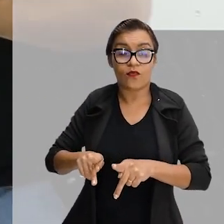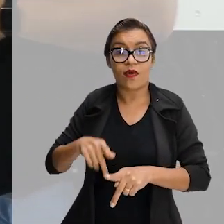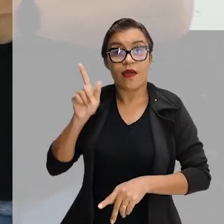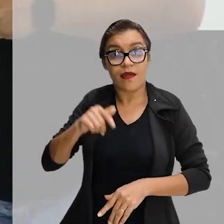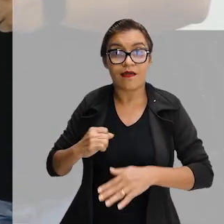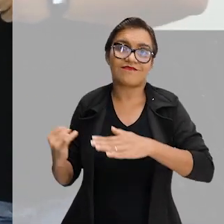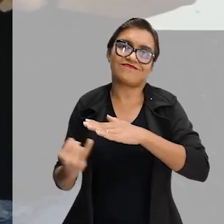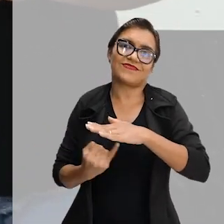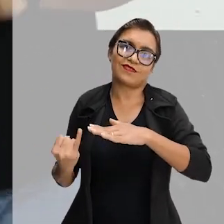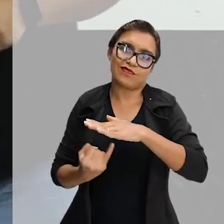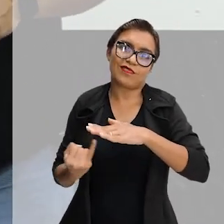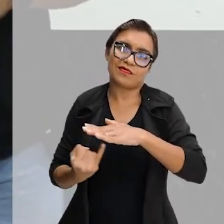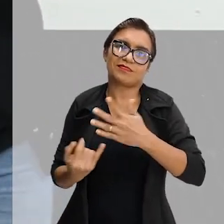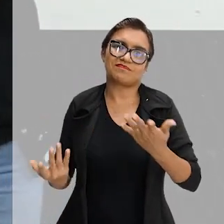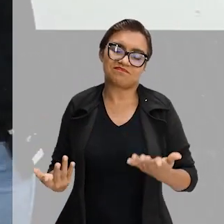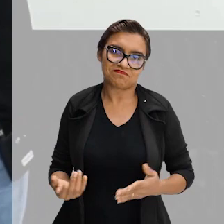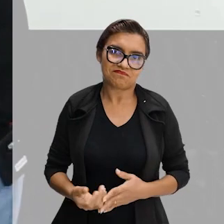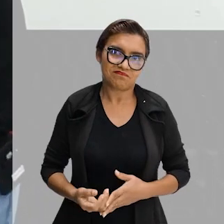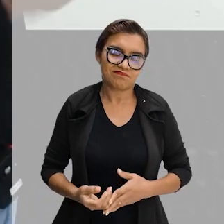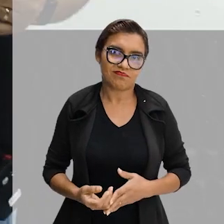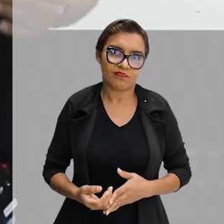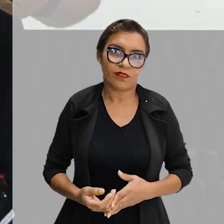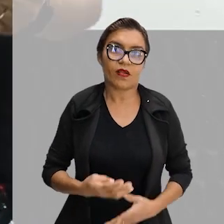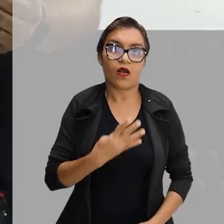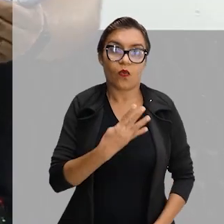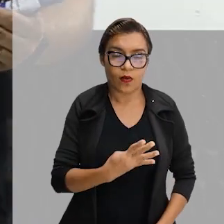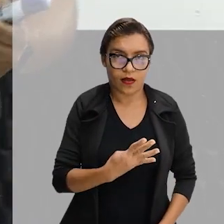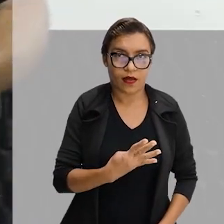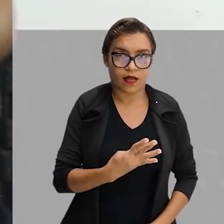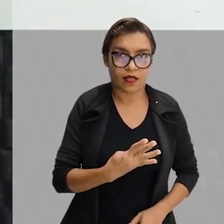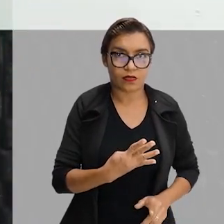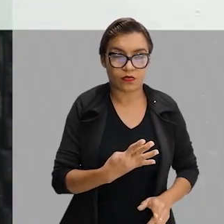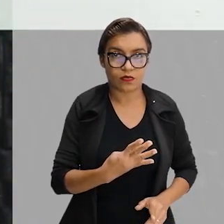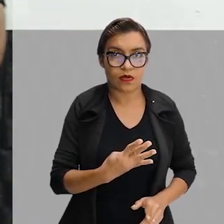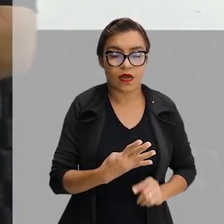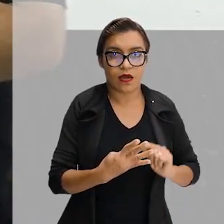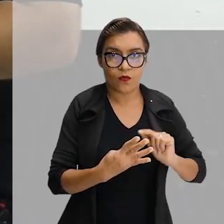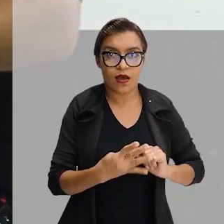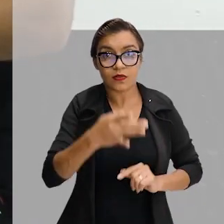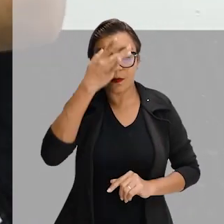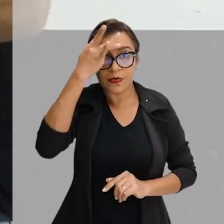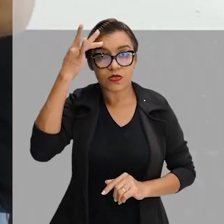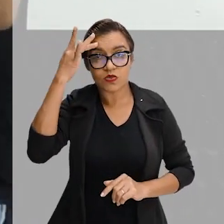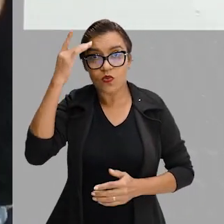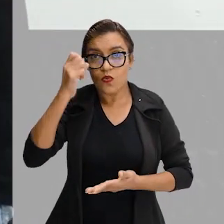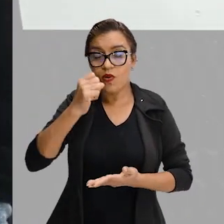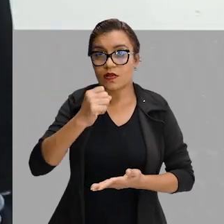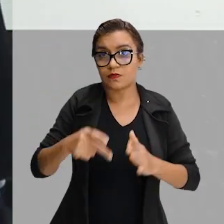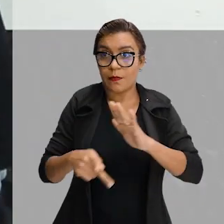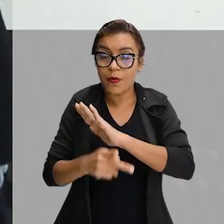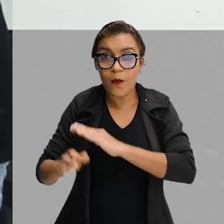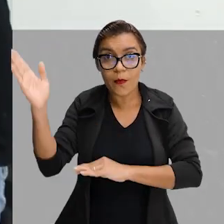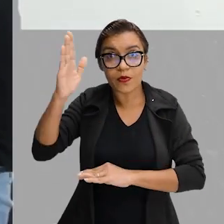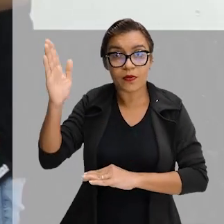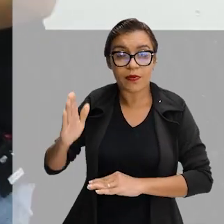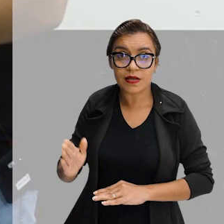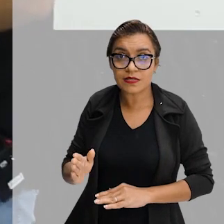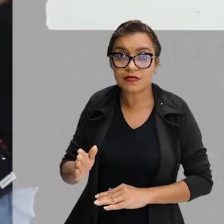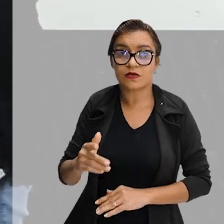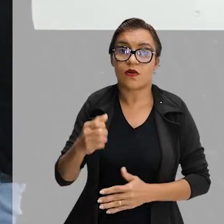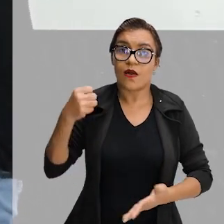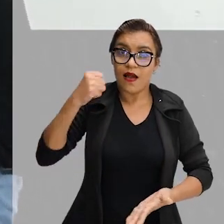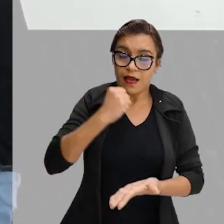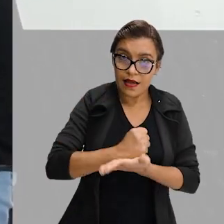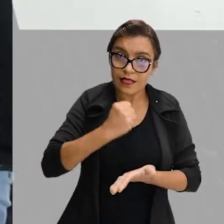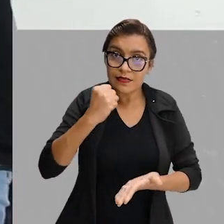informal. Quer dizer que 4 a cada 10 trabalhadores brasileiros não têm carteira assinada. Se ele não tem carteira assinada, ele não tem